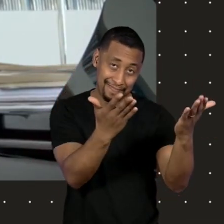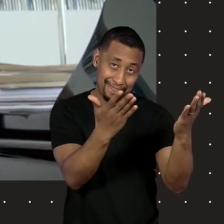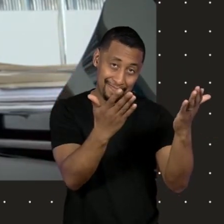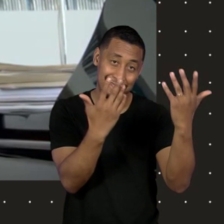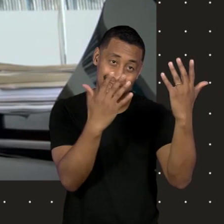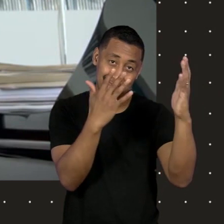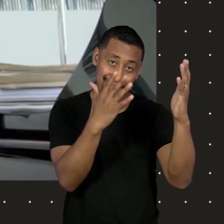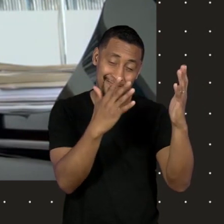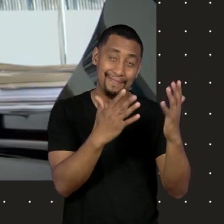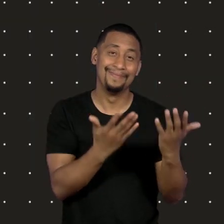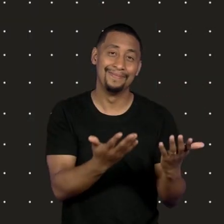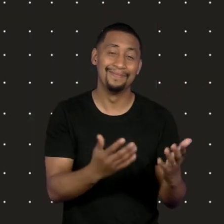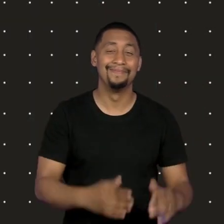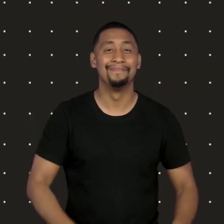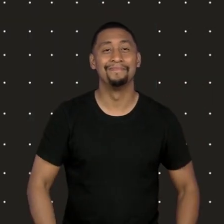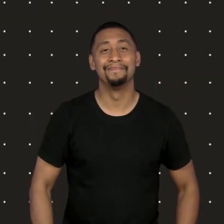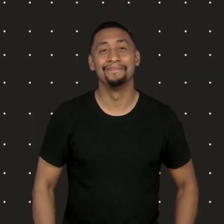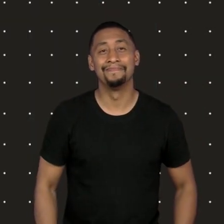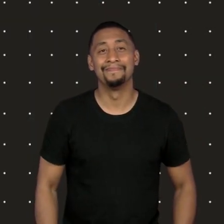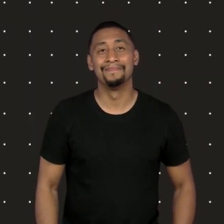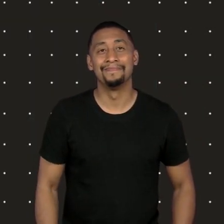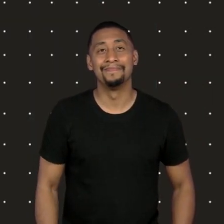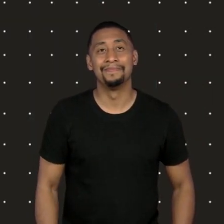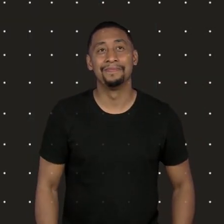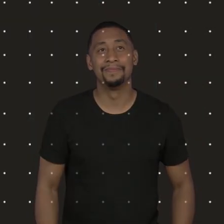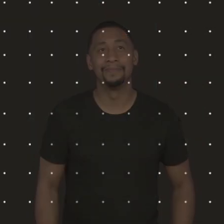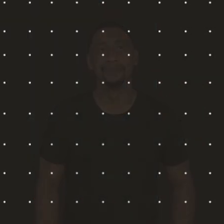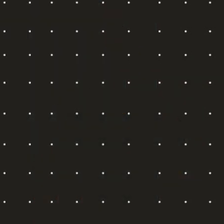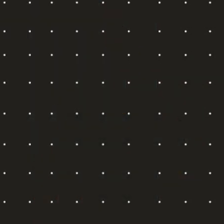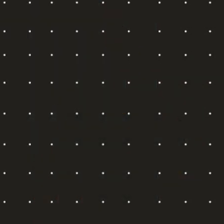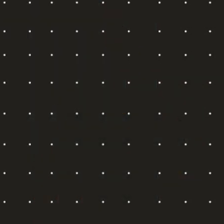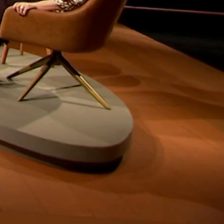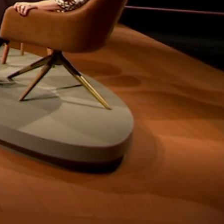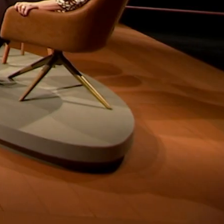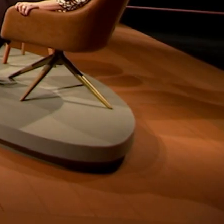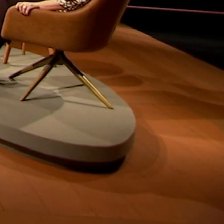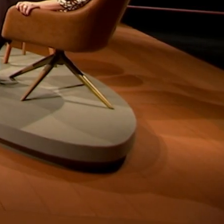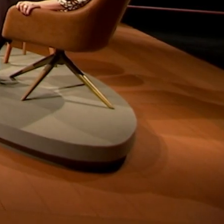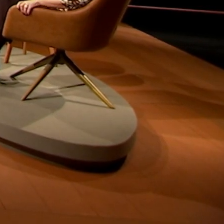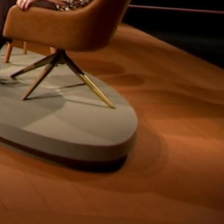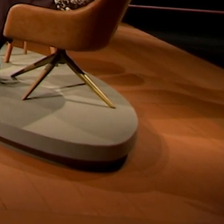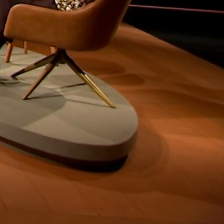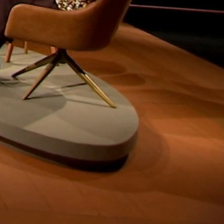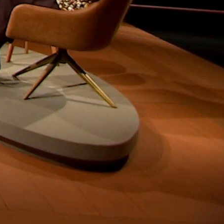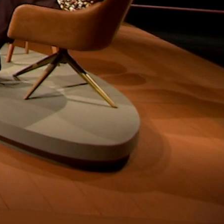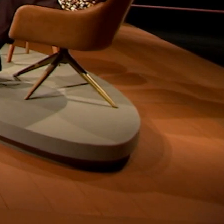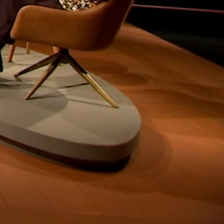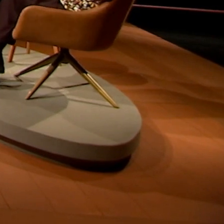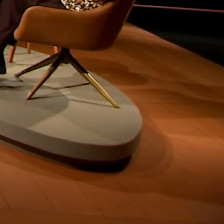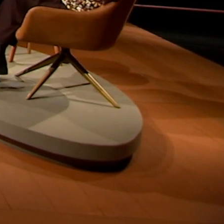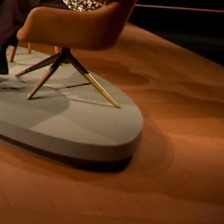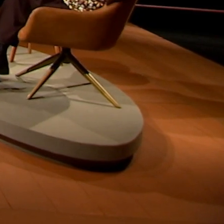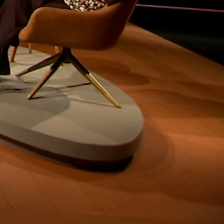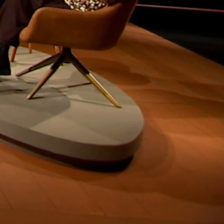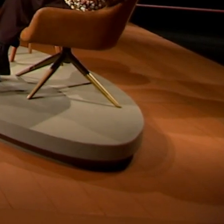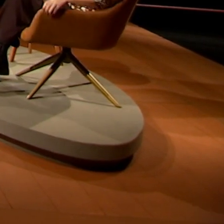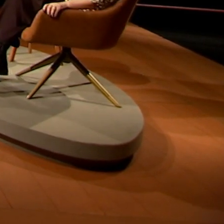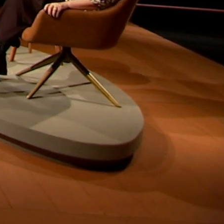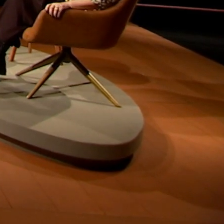Beijo grande aqui para Portugal. Numa casa entre arvoredo,